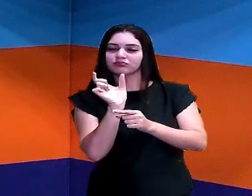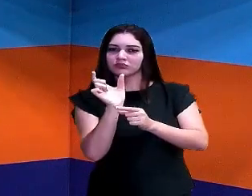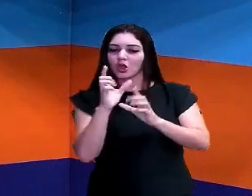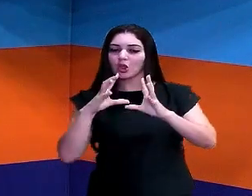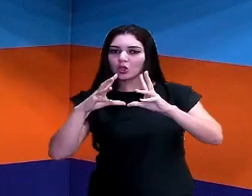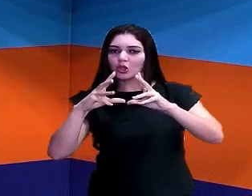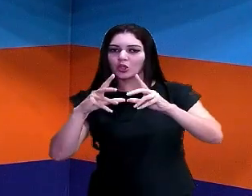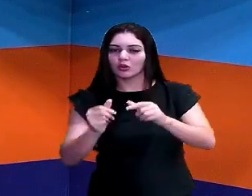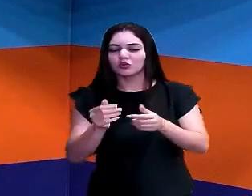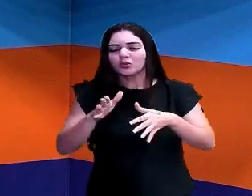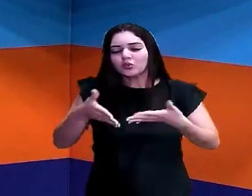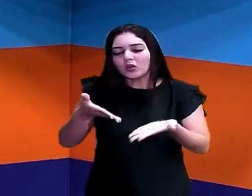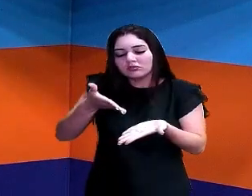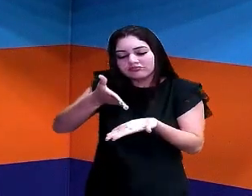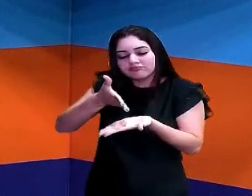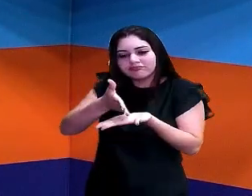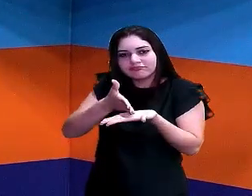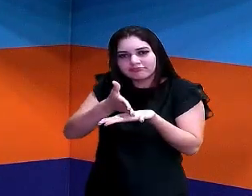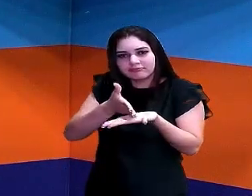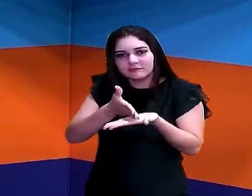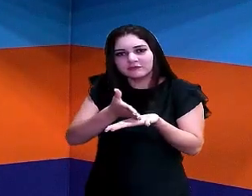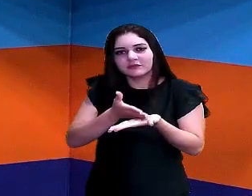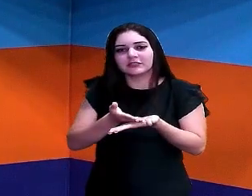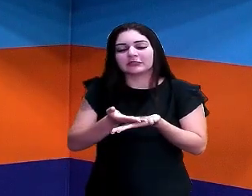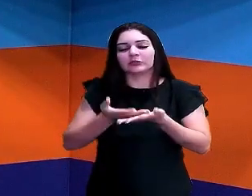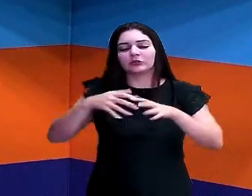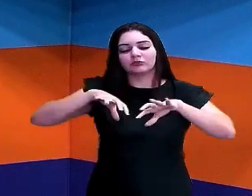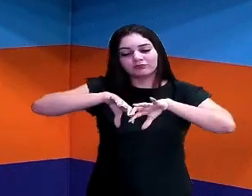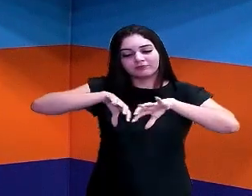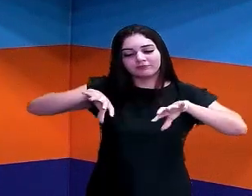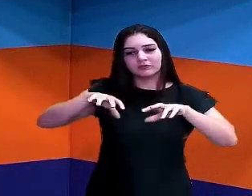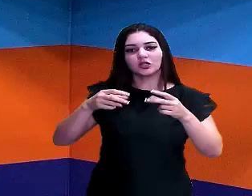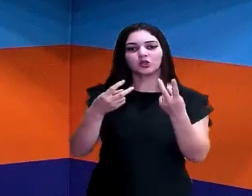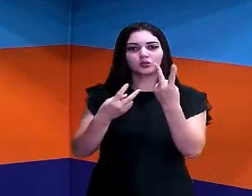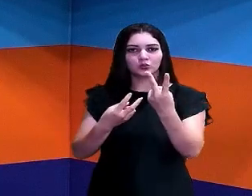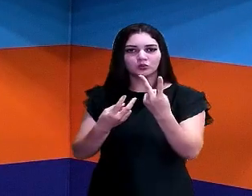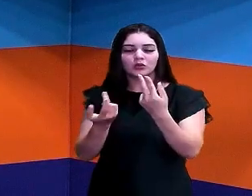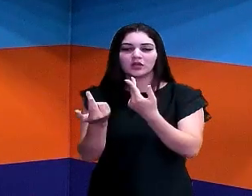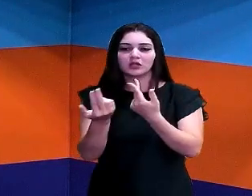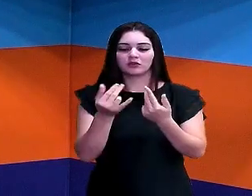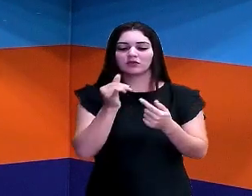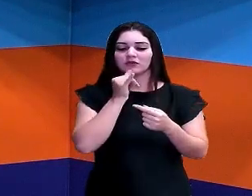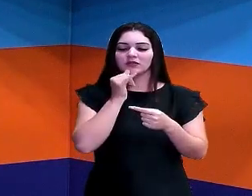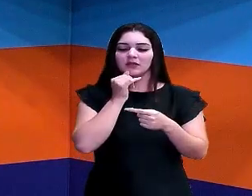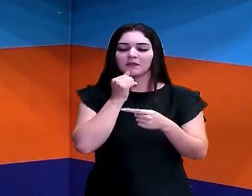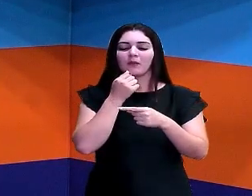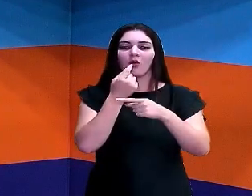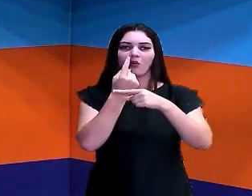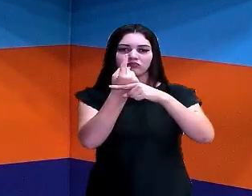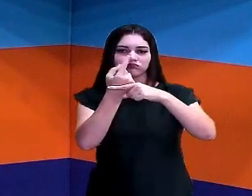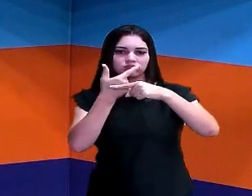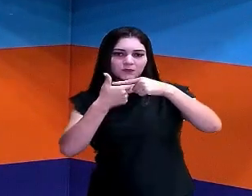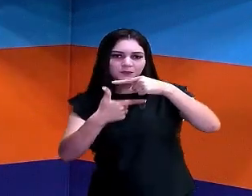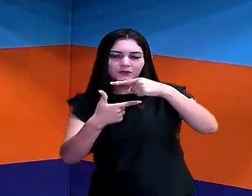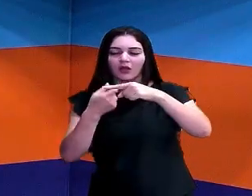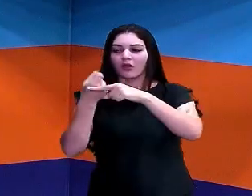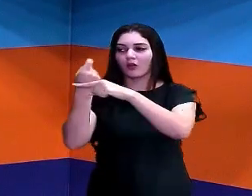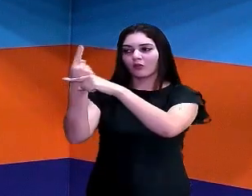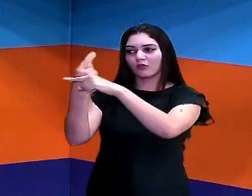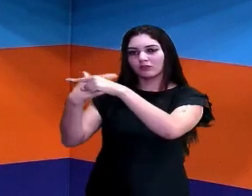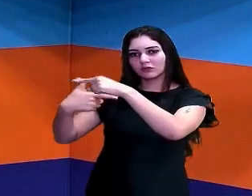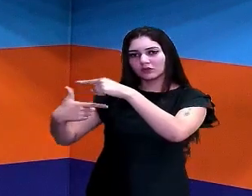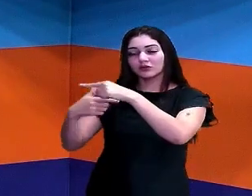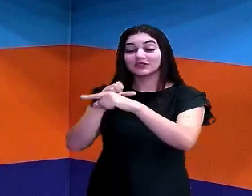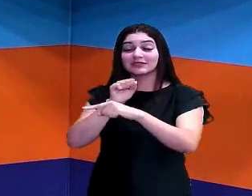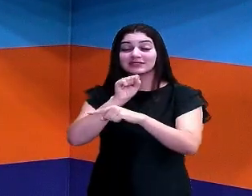Inteiro. Na divisão desse 1 inteiro em duas partes iguais, eu tenho um meio e um meio, né? Se eu